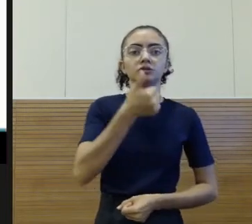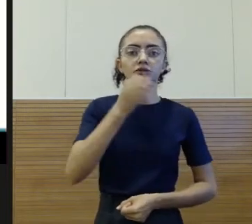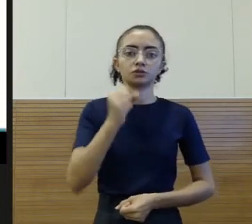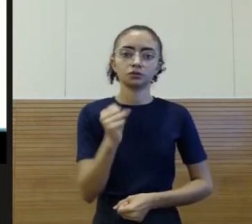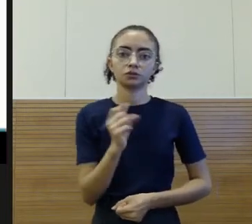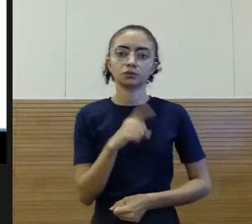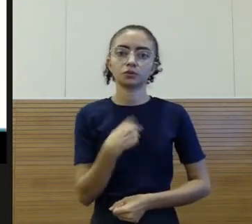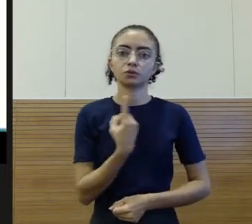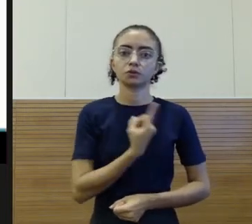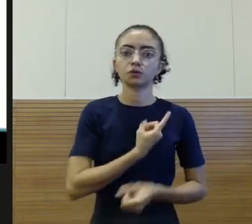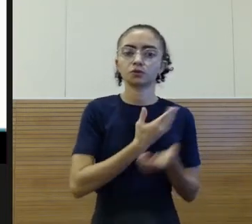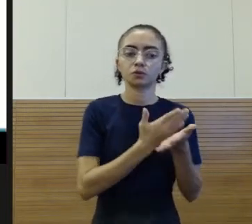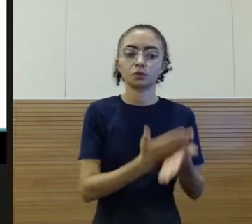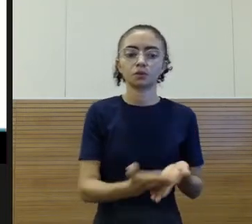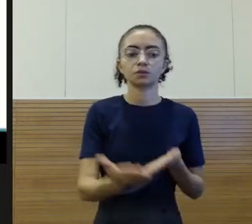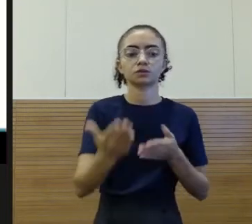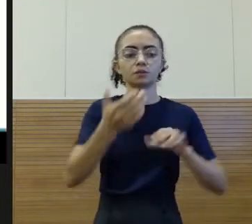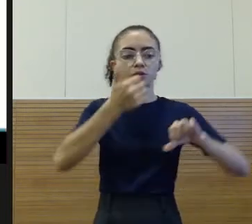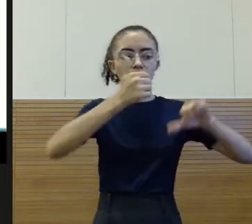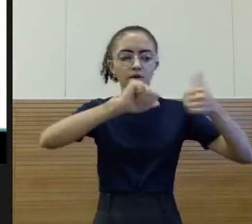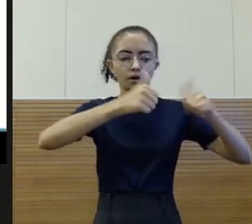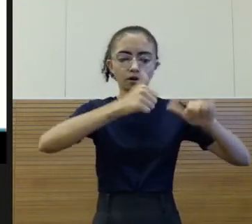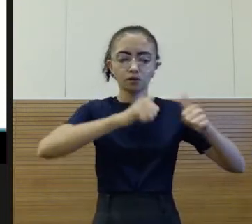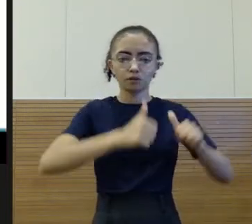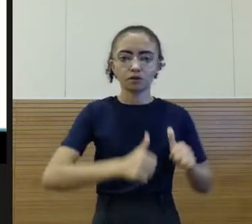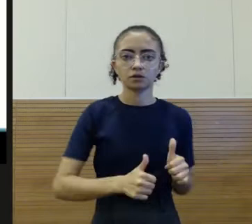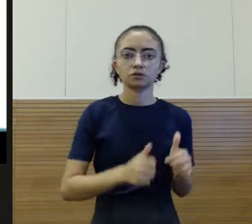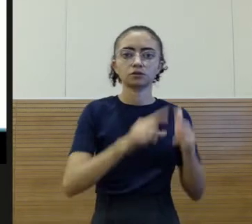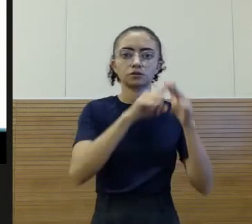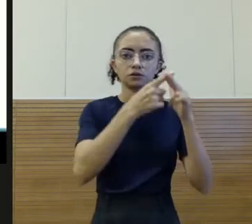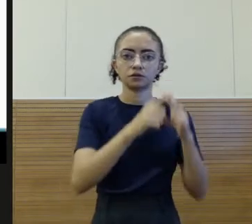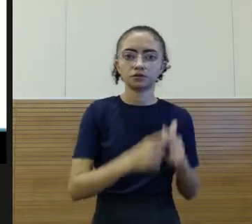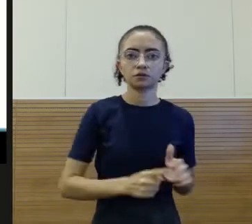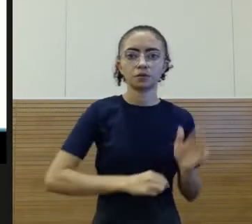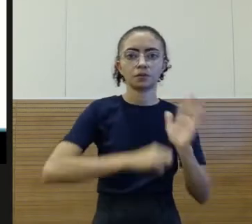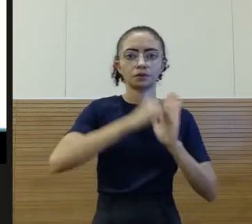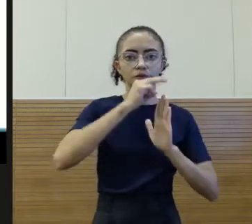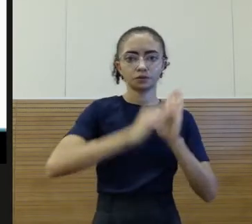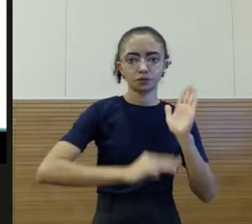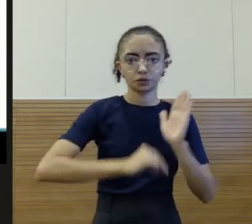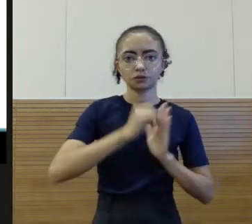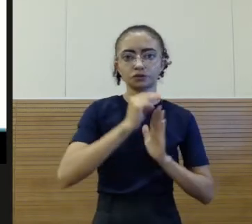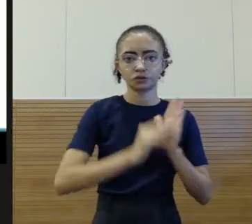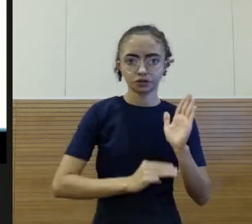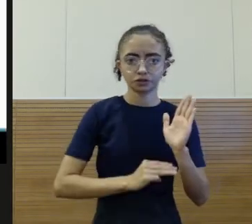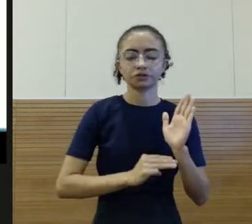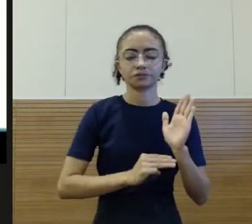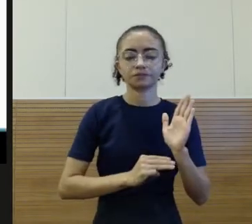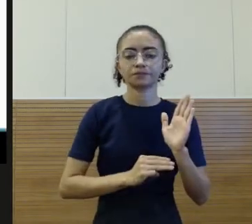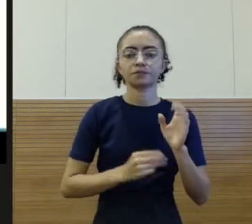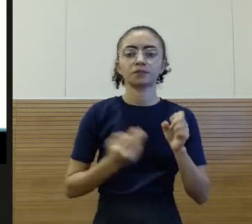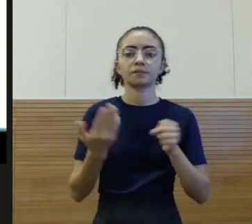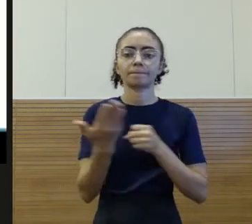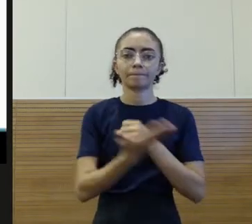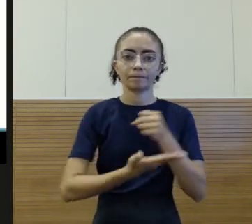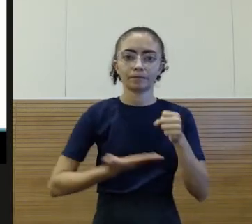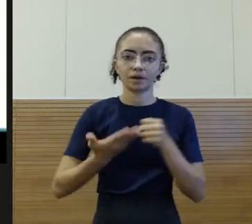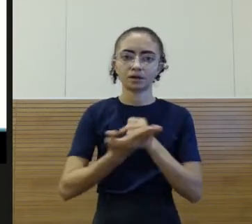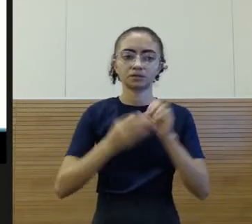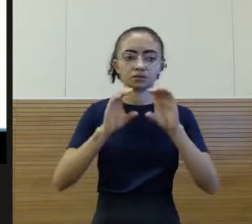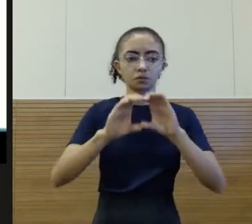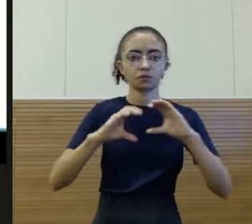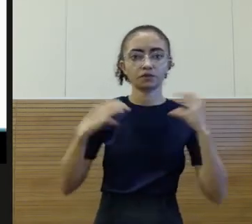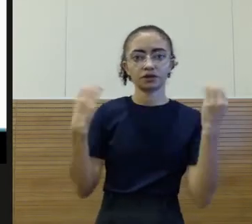como FAO, a fazer uma revisão metodológica, considerando estes dois fatos, a transição da primeira Conferência Internacional de Nutrição